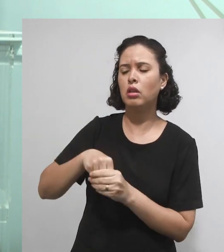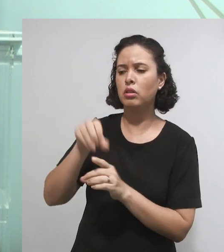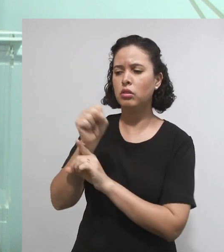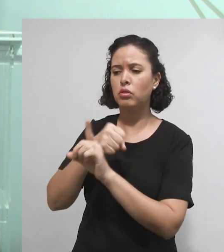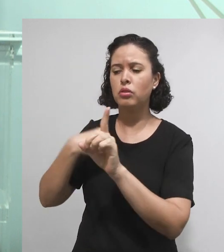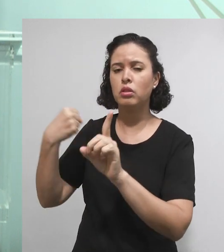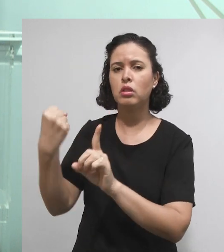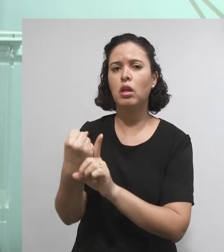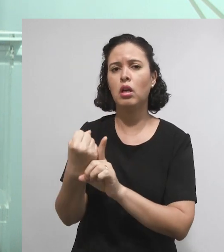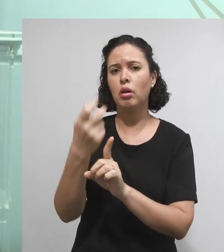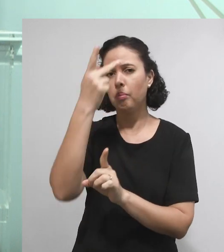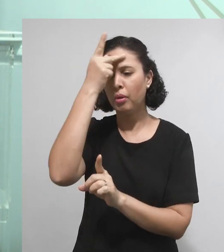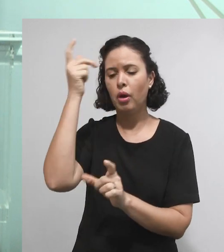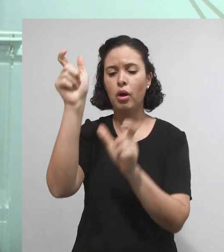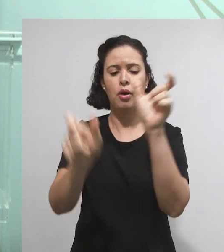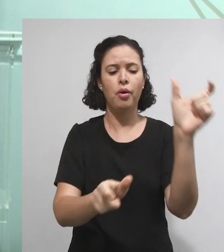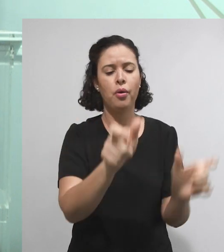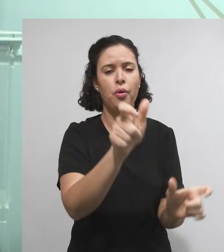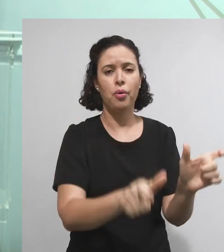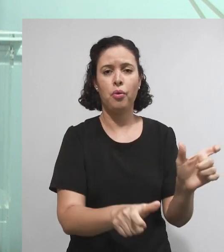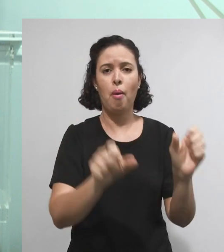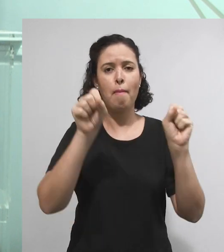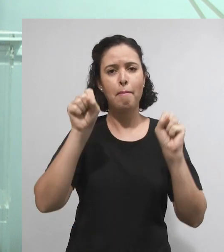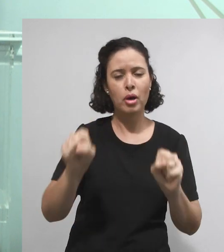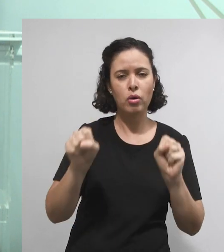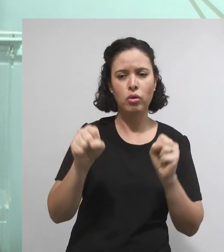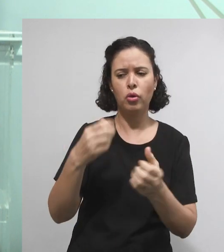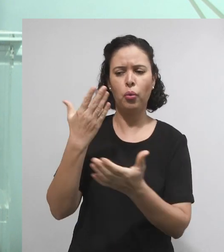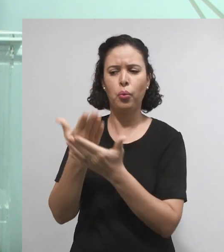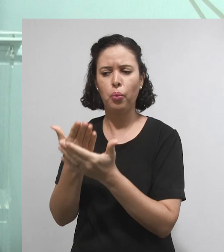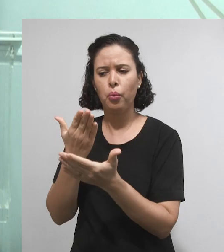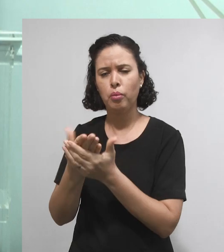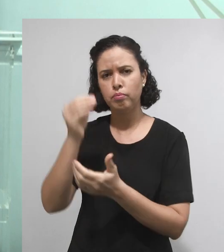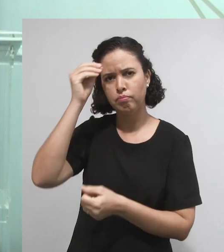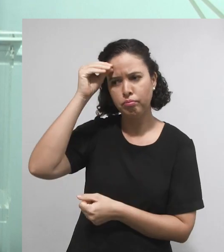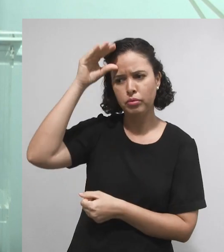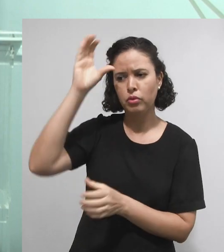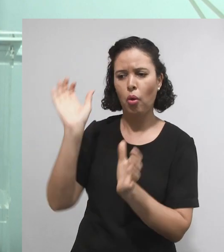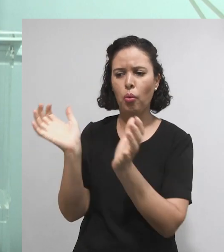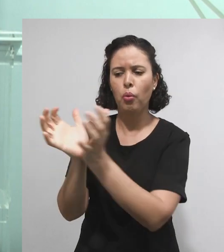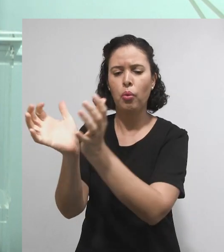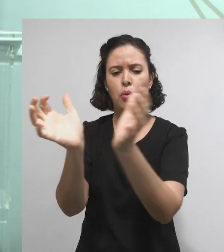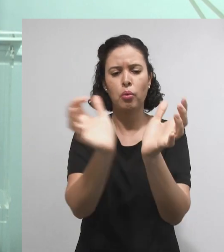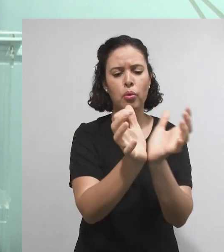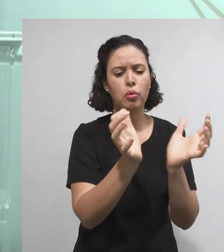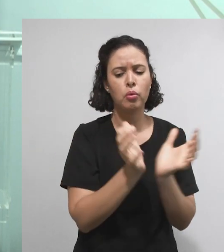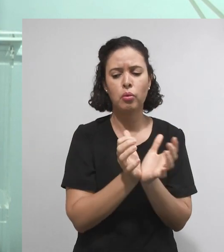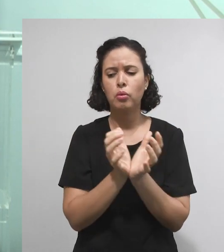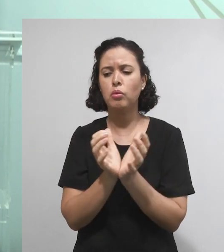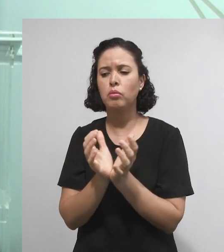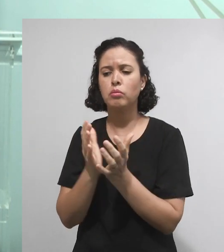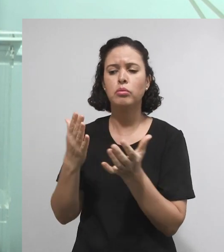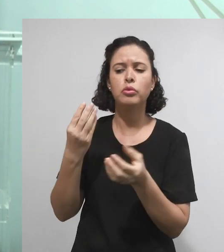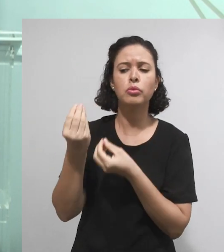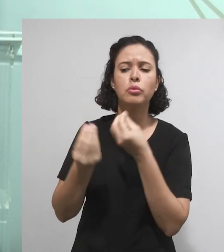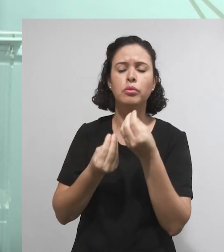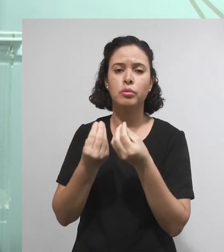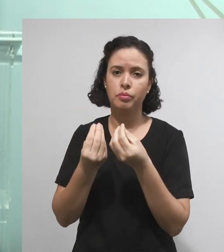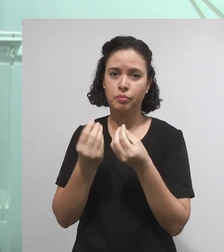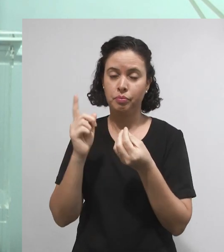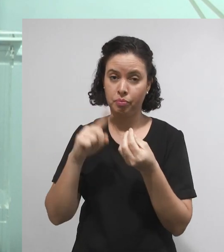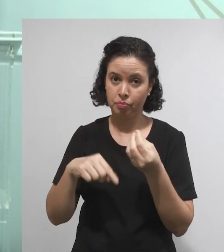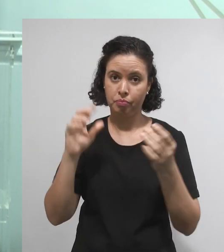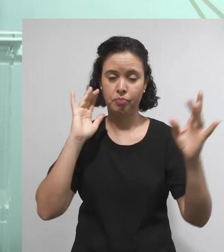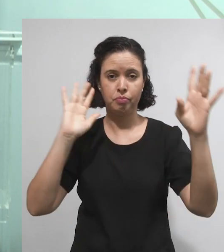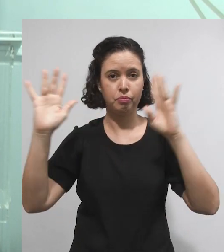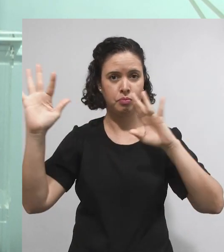conhecimento e que tipo de conhecimento essas pessoas, esses grupos merecem receber.